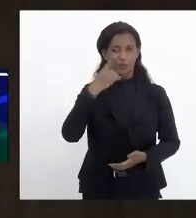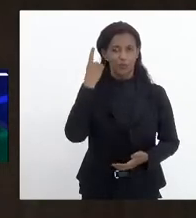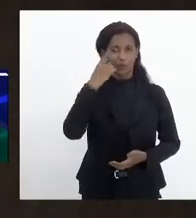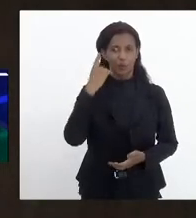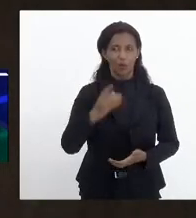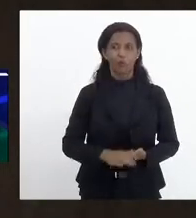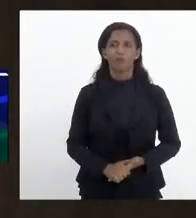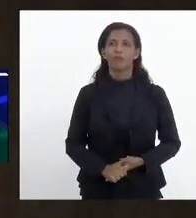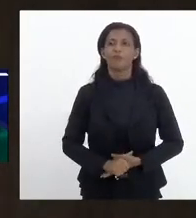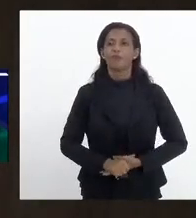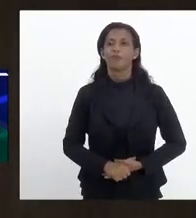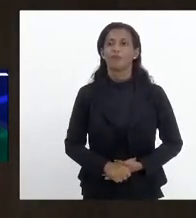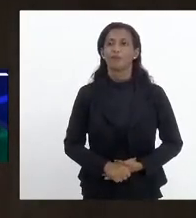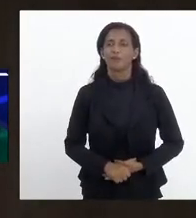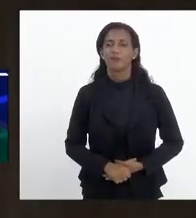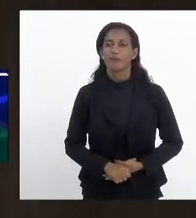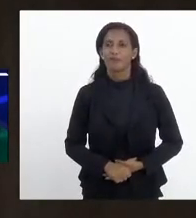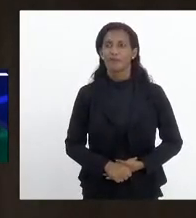e deputados.